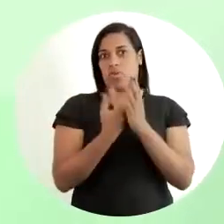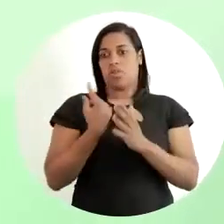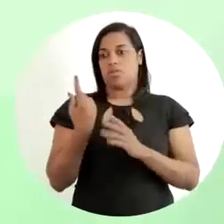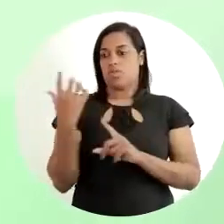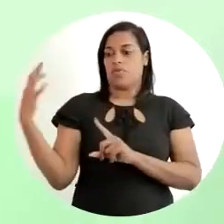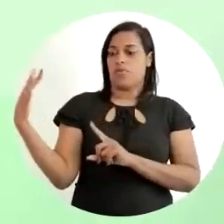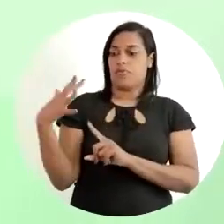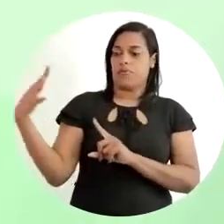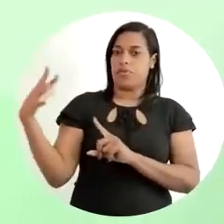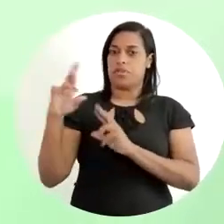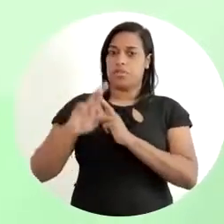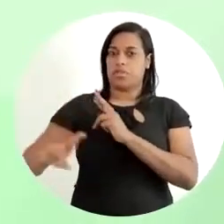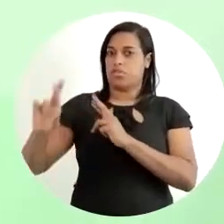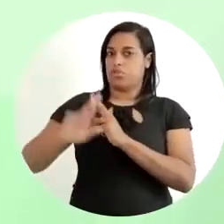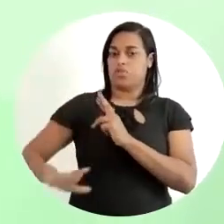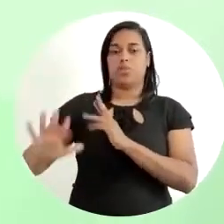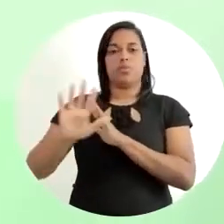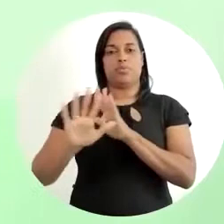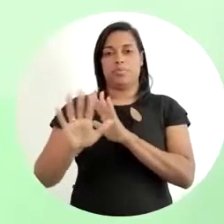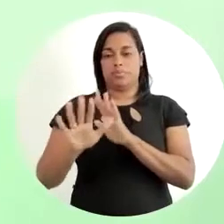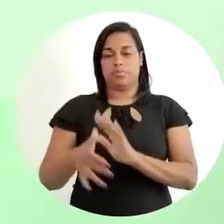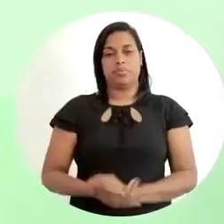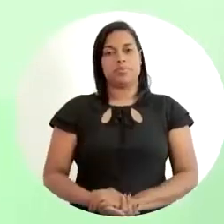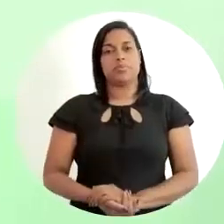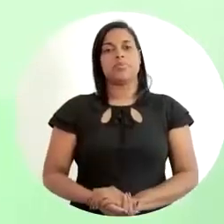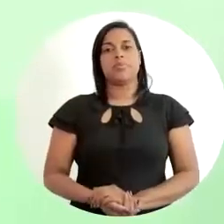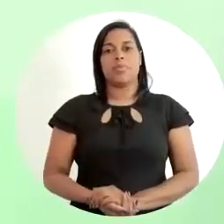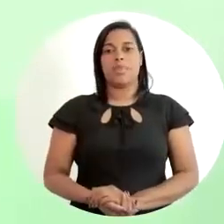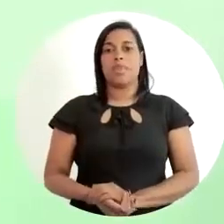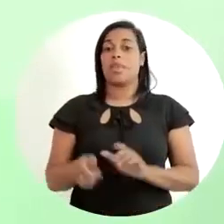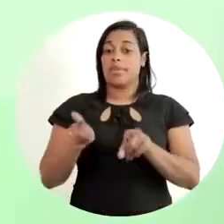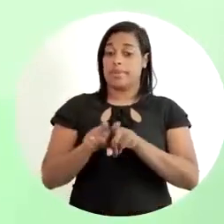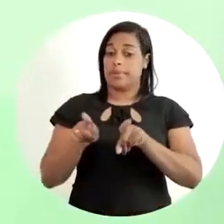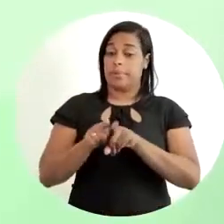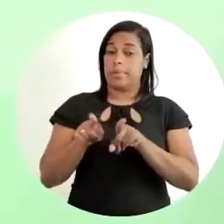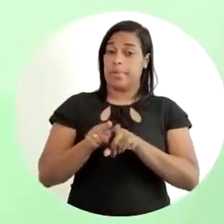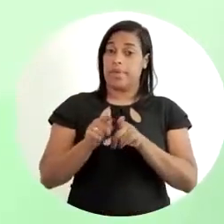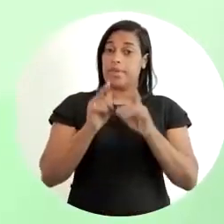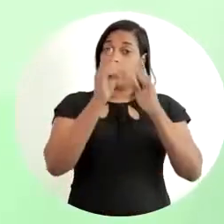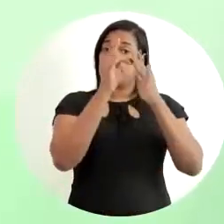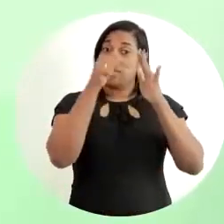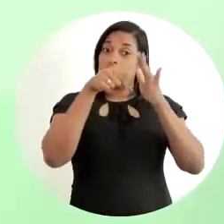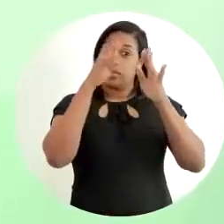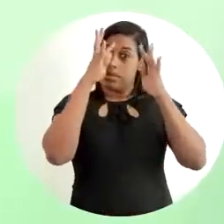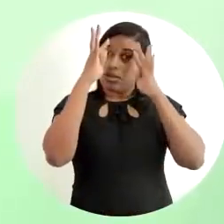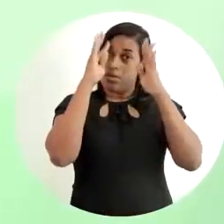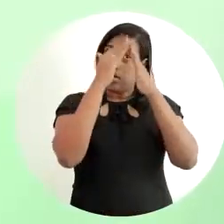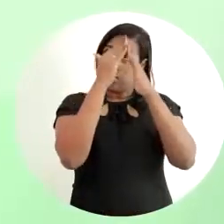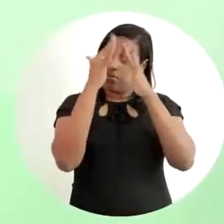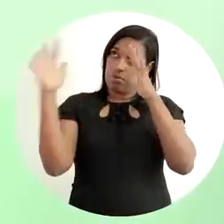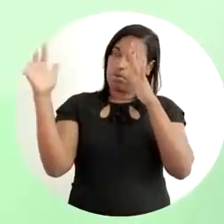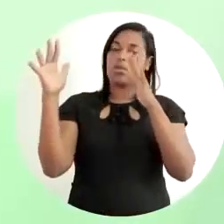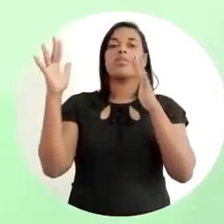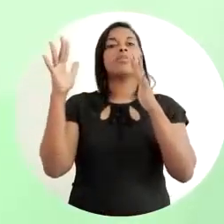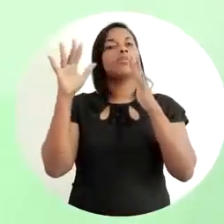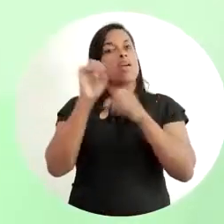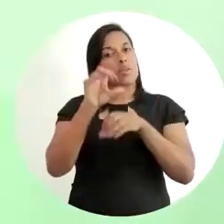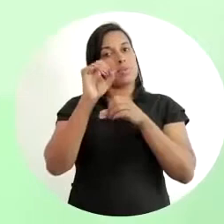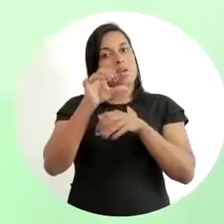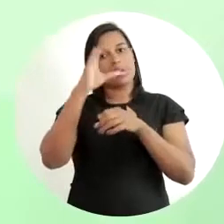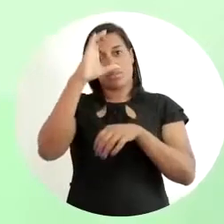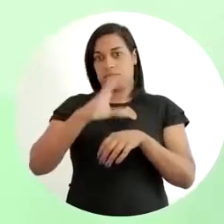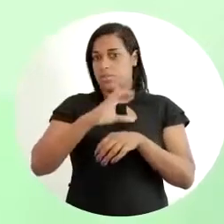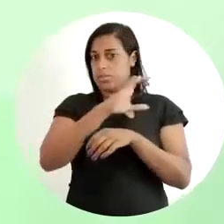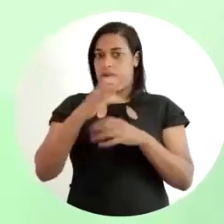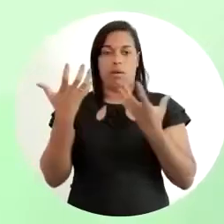não pode ser influenciada por elementos religiosos. E as correntes que tratavam da educação